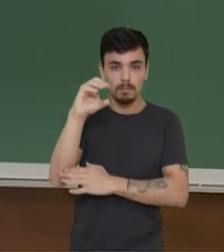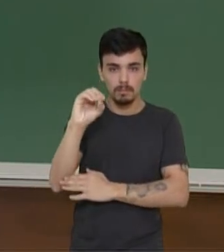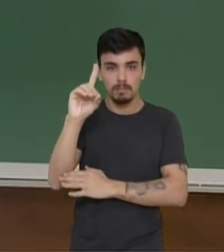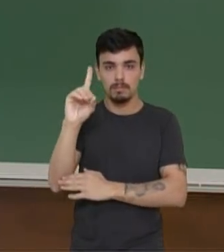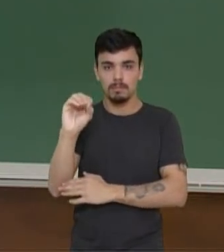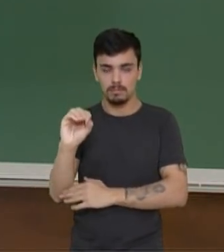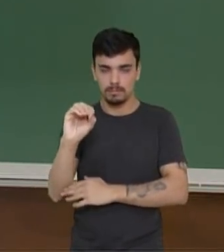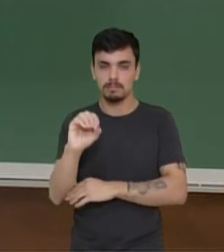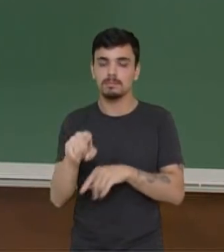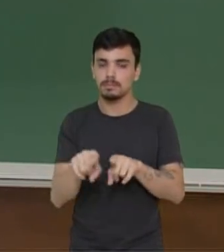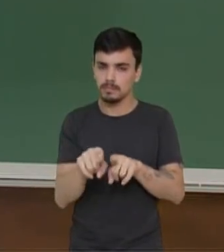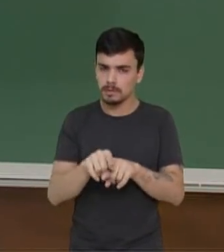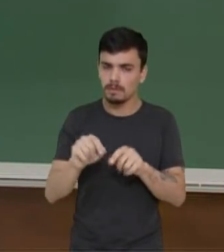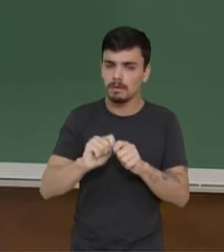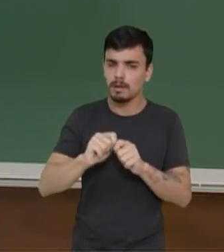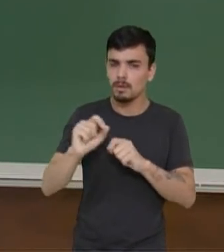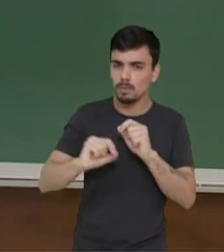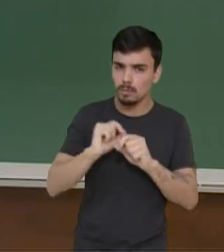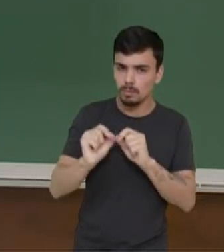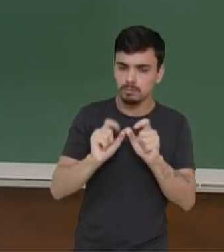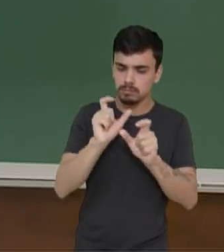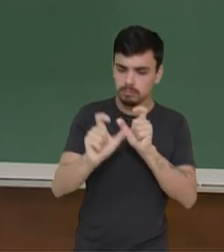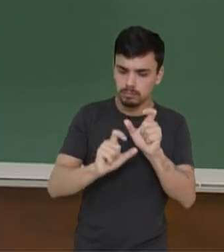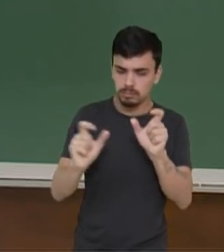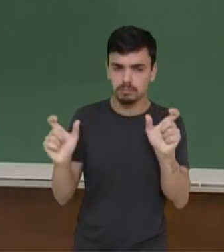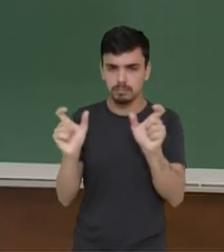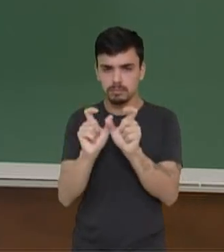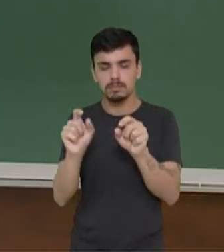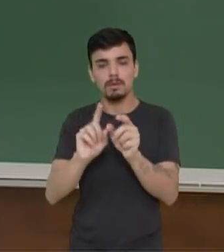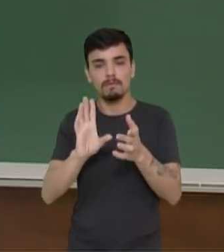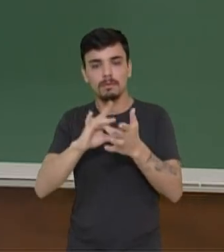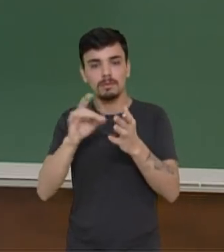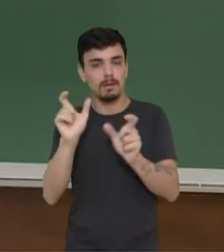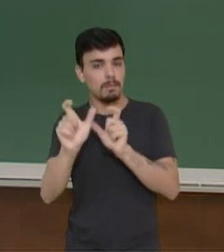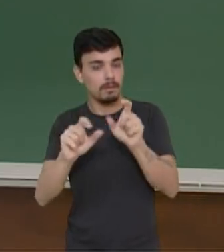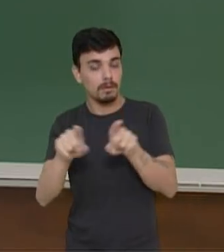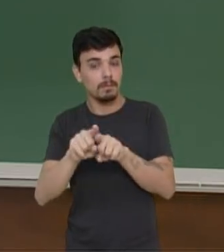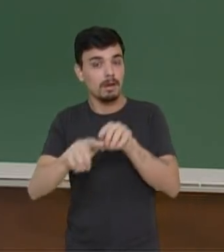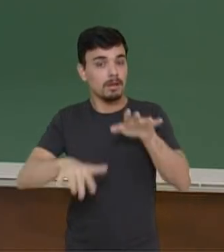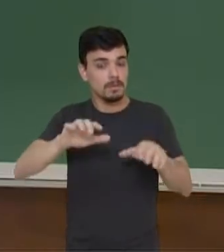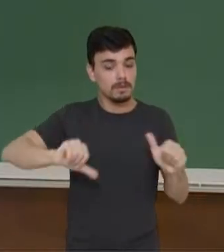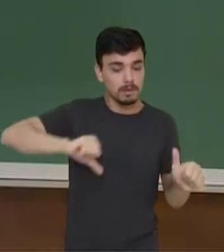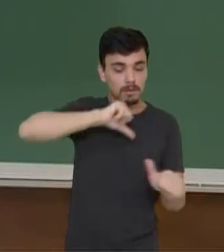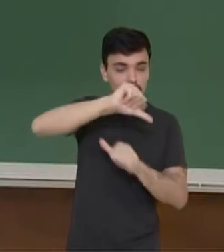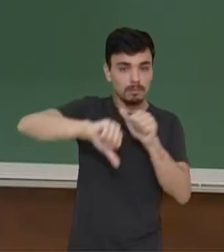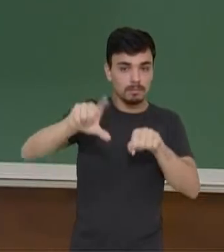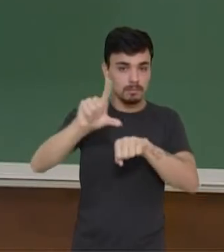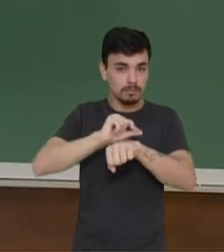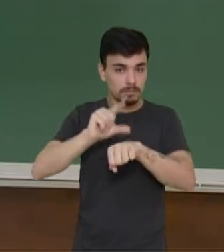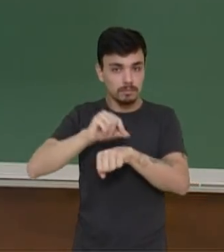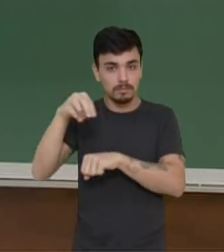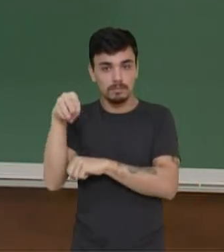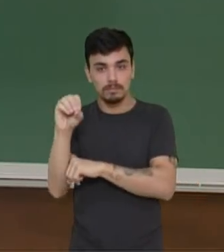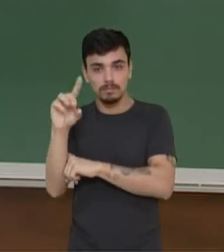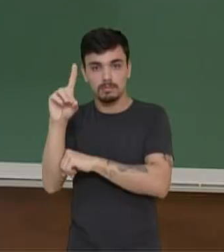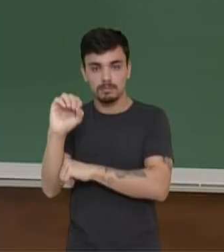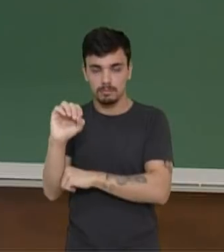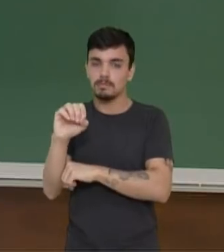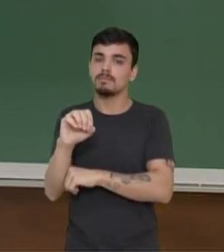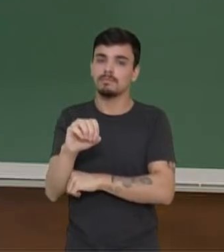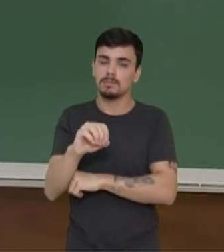sufixo mente faz a derivação sufixal nas palavras e muitas vezes as transforma em advérbios de modo, né? Então, quando eu